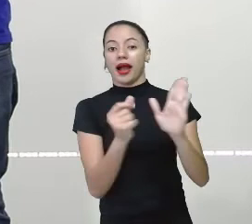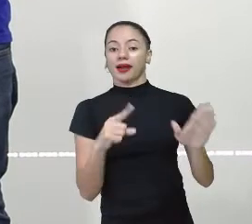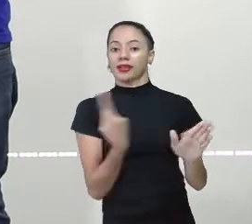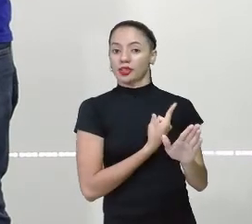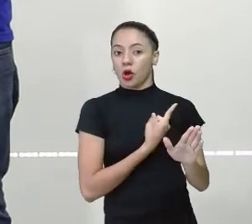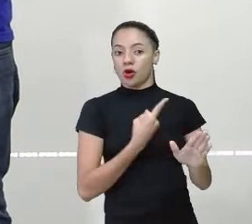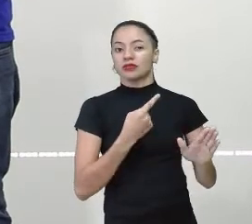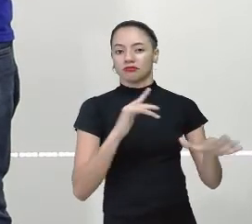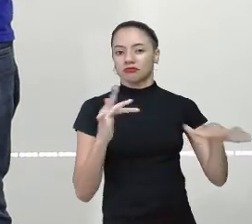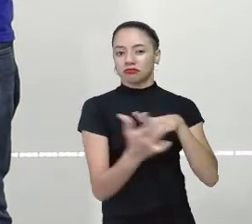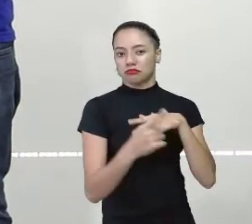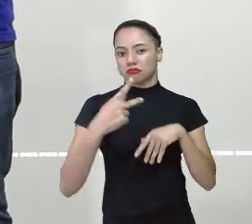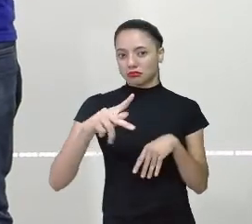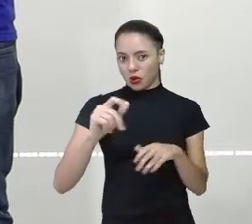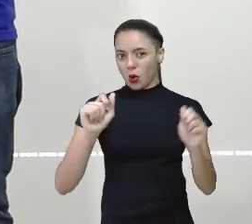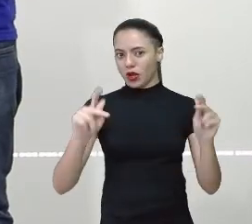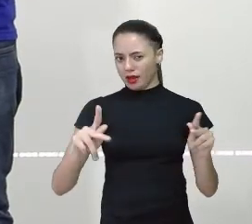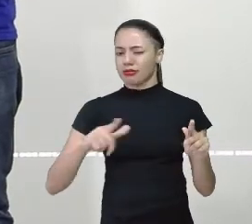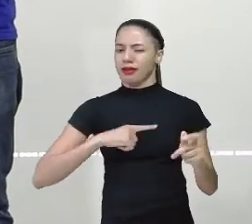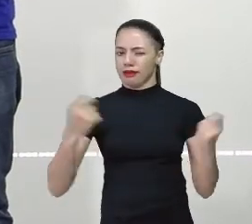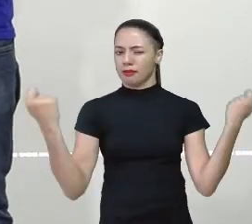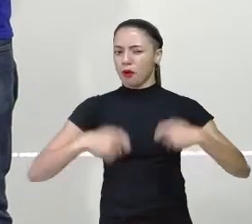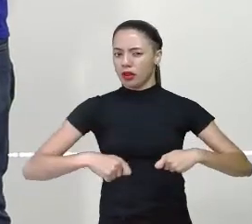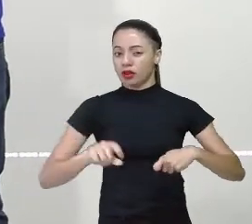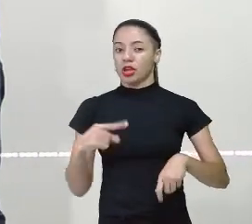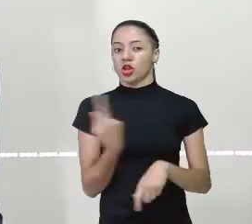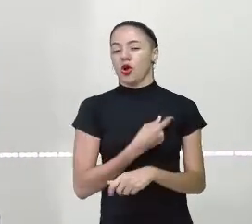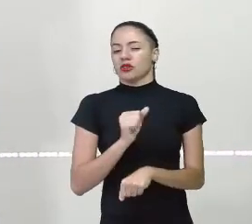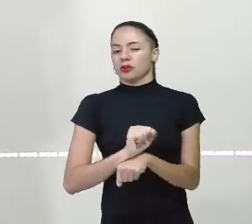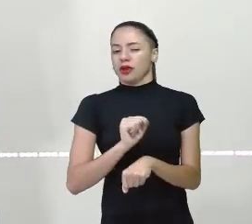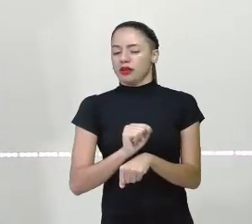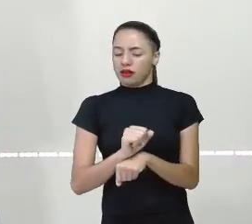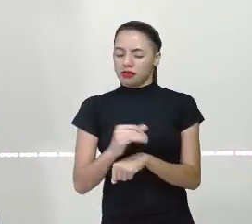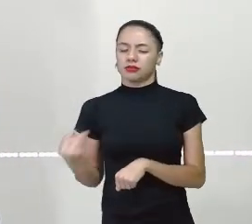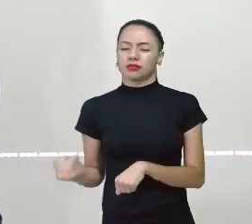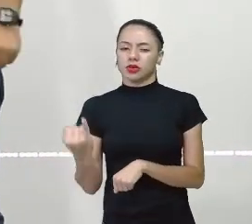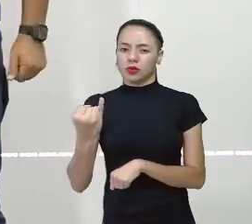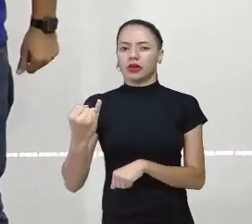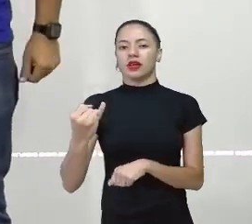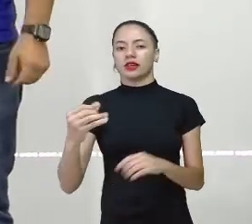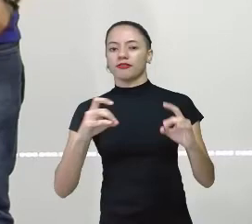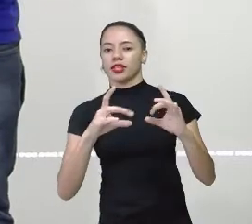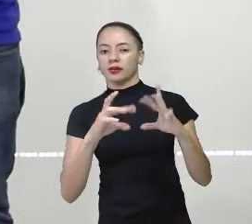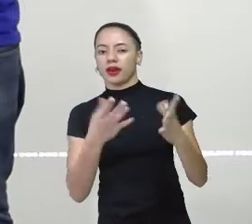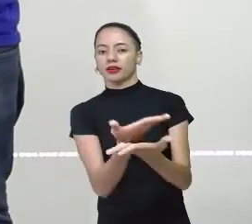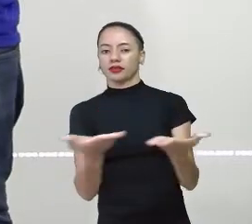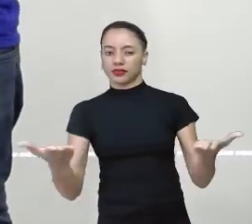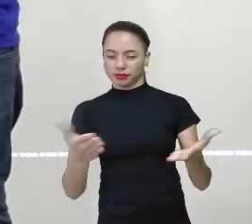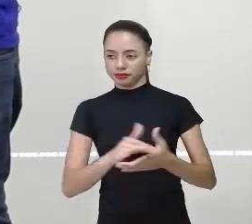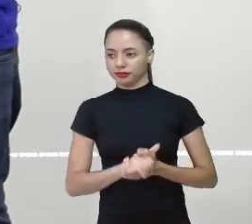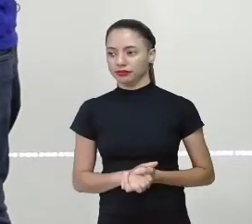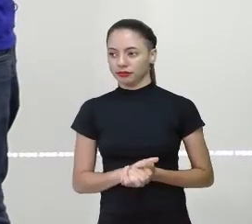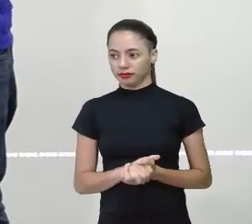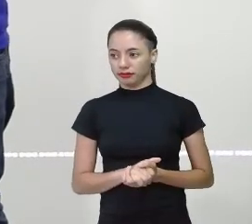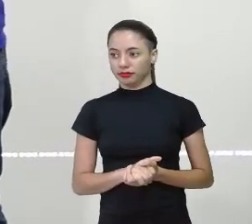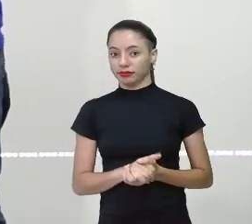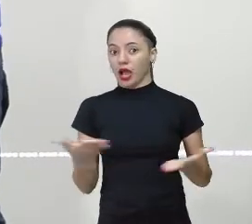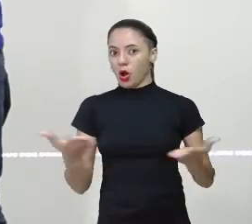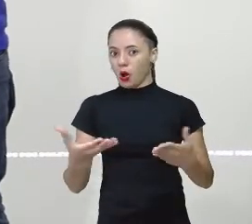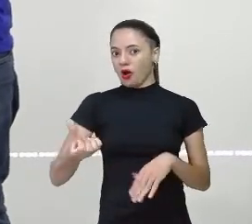é massa. possível, tá? Então, estamos no aguardo aí, que é muito importante pra gente esse feedback de vocês. E